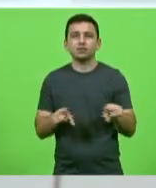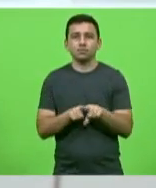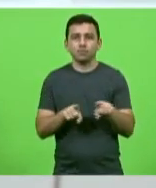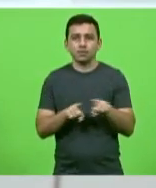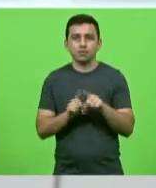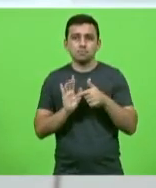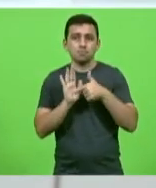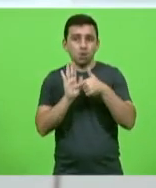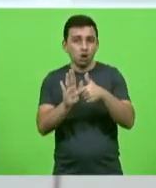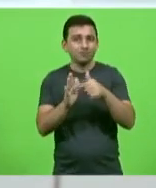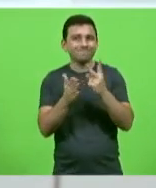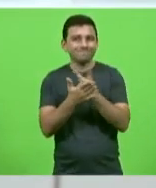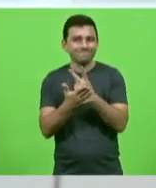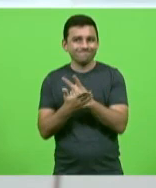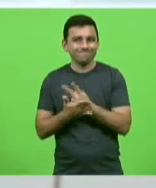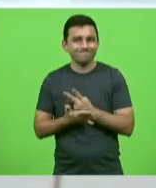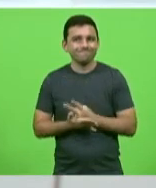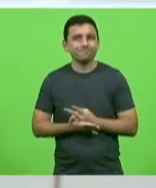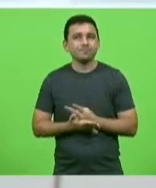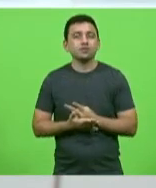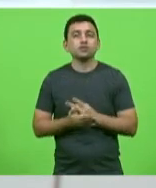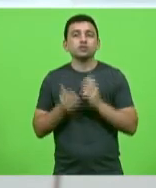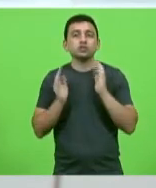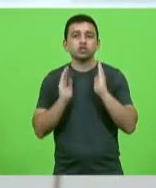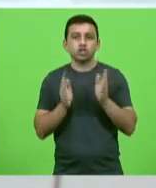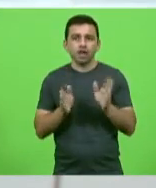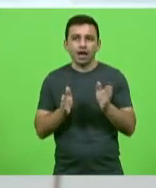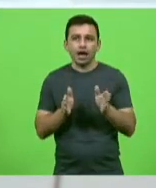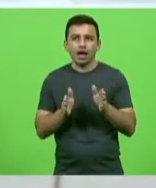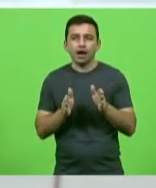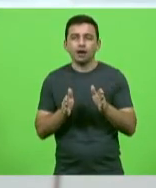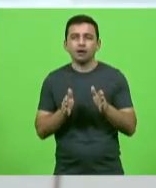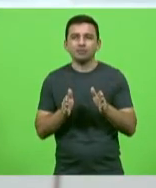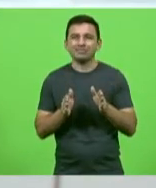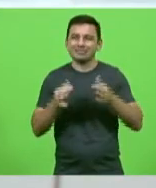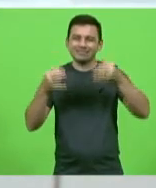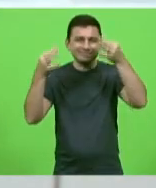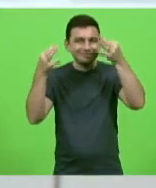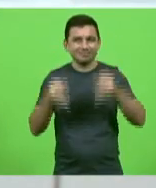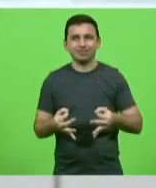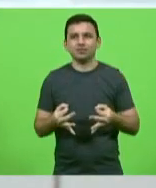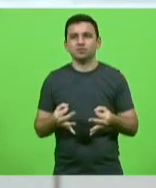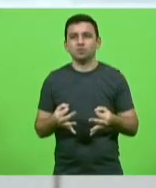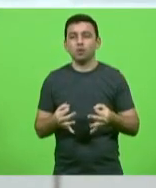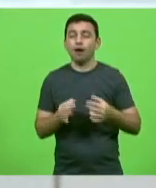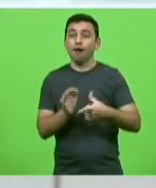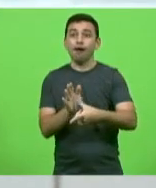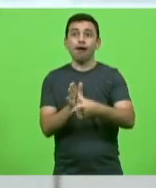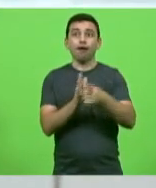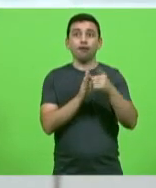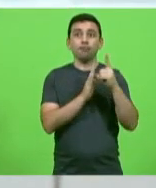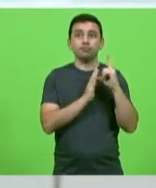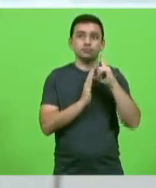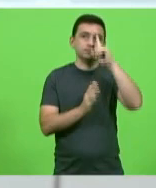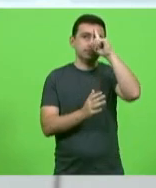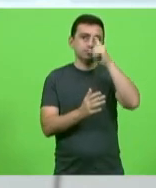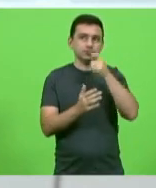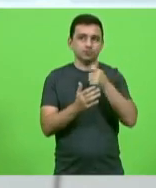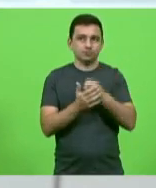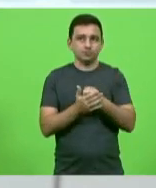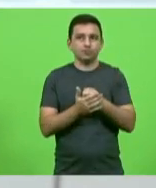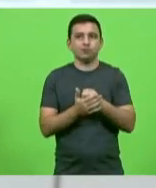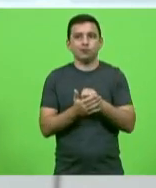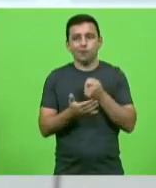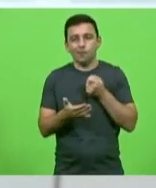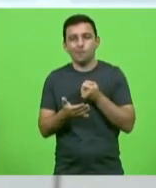de irregularidade já estavam desenhados antes de a decisão de